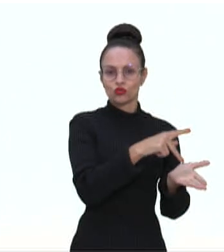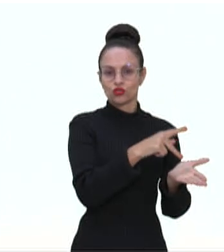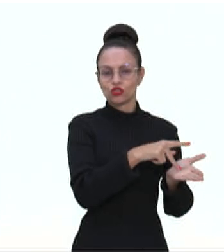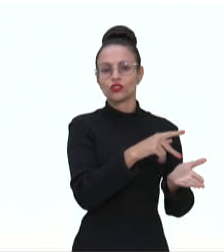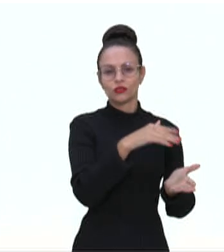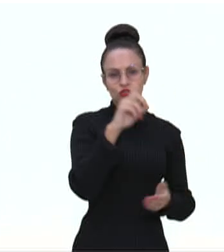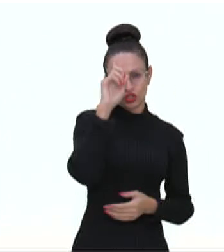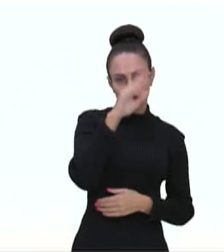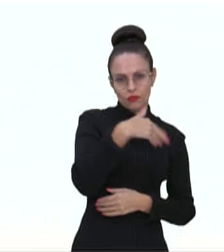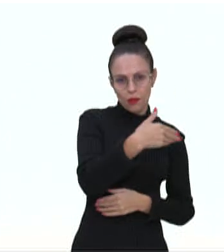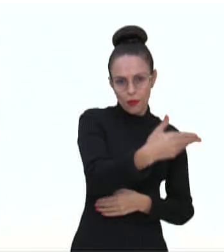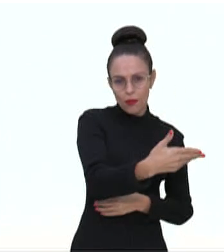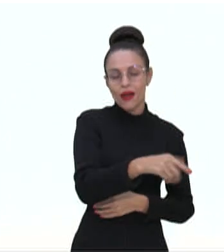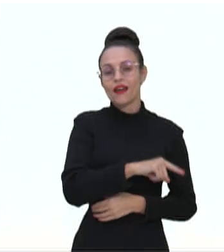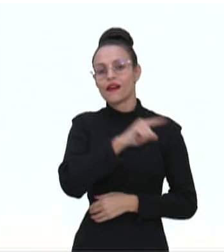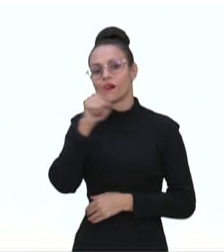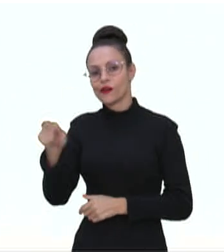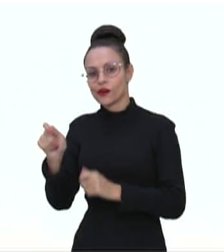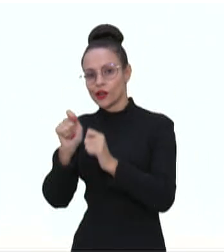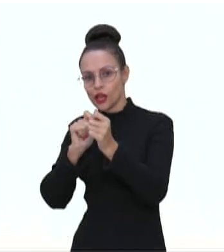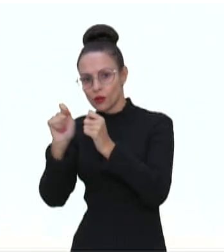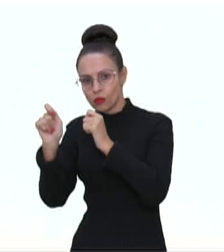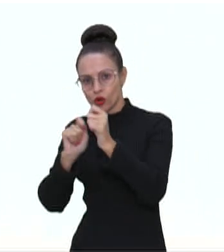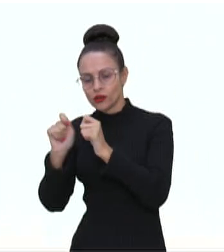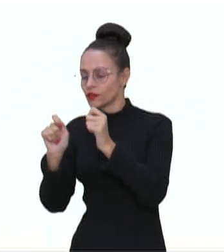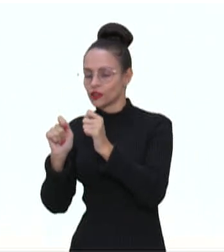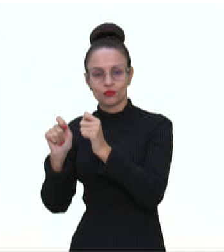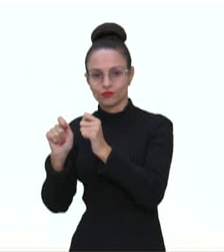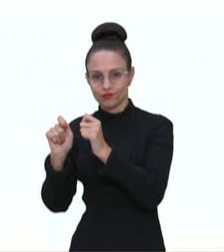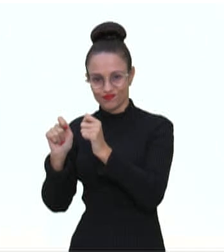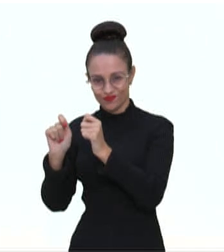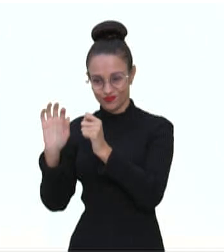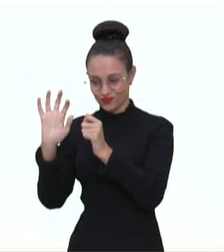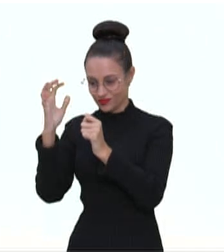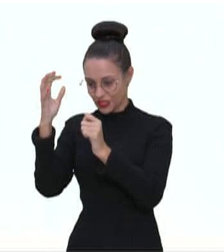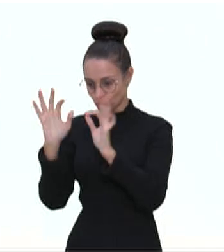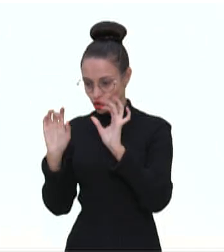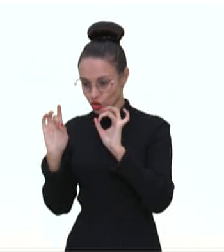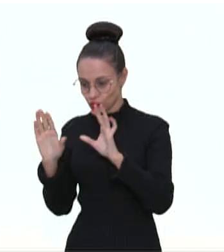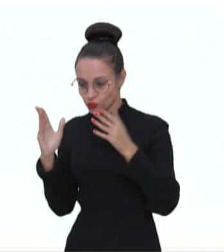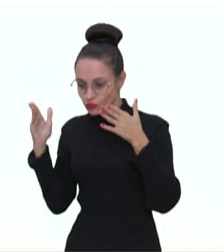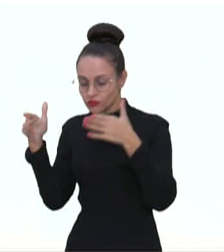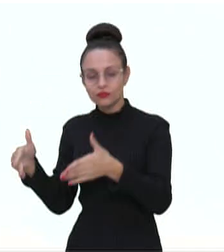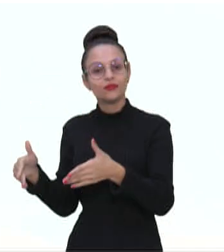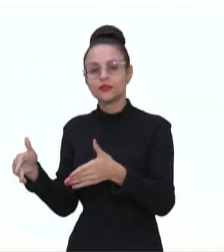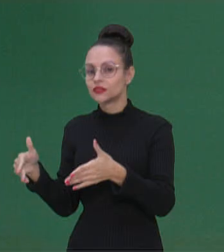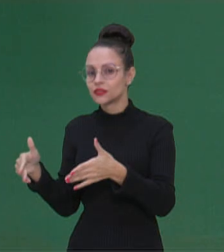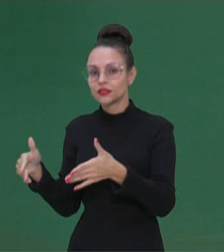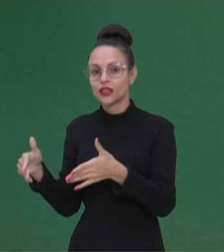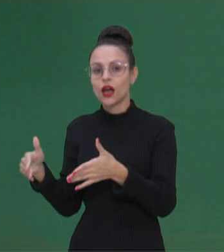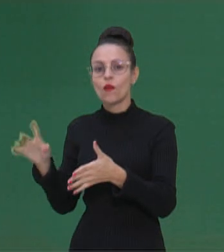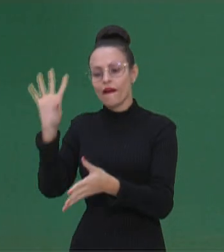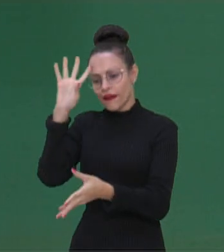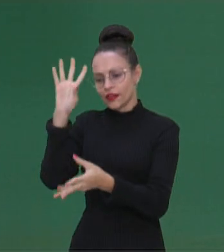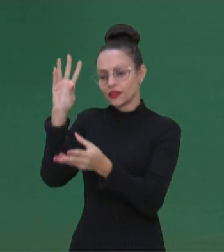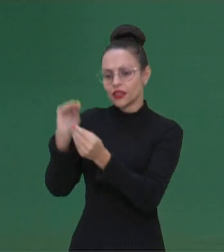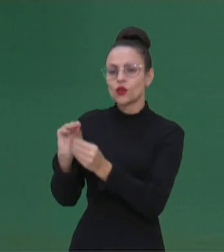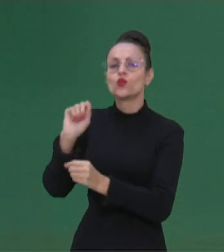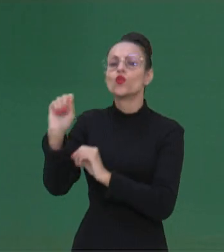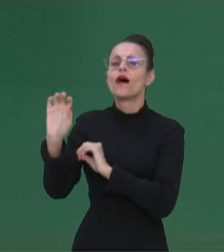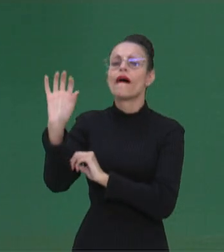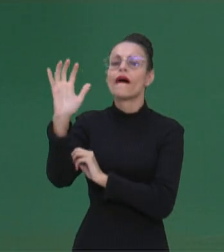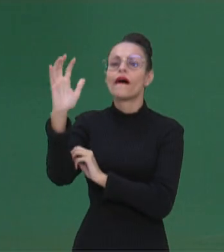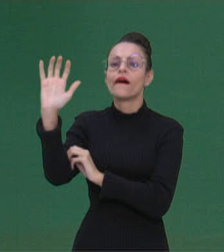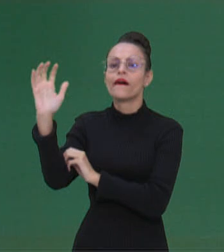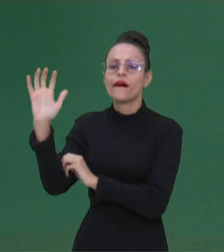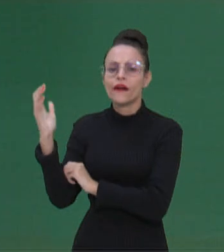a reportagem, ela não vai nos trazer o fato somente, mas ela vai interpretar esses fatos,